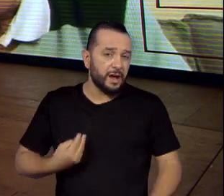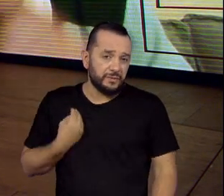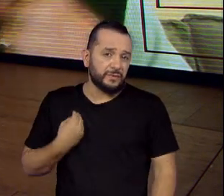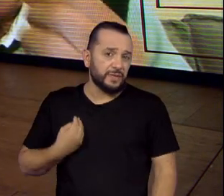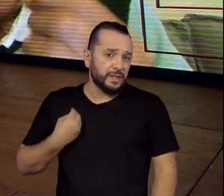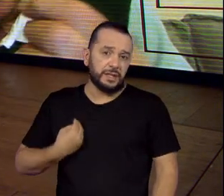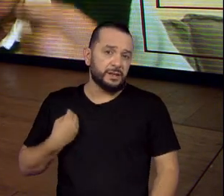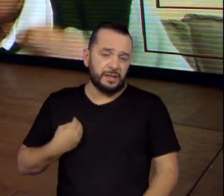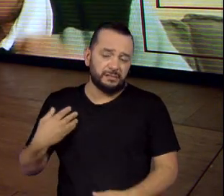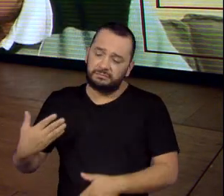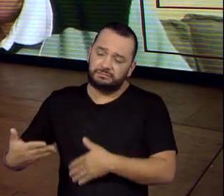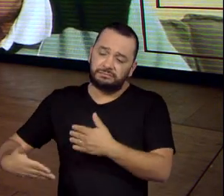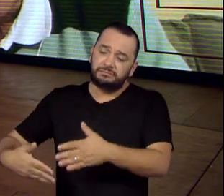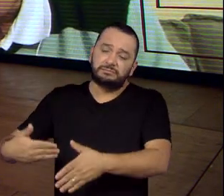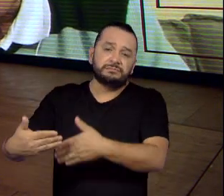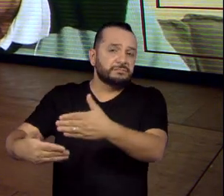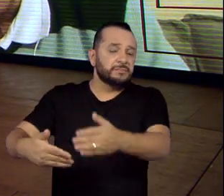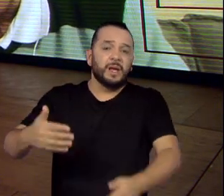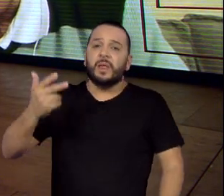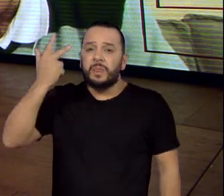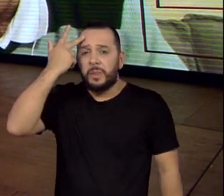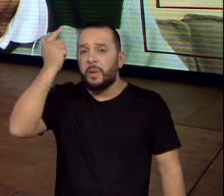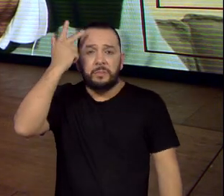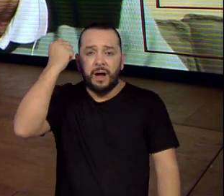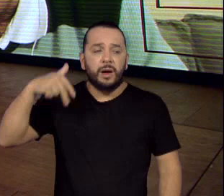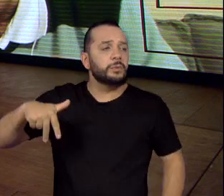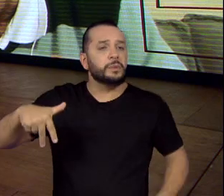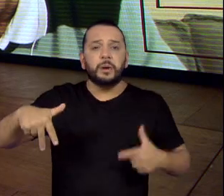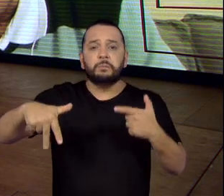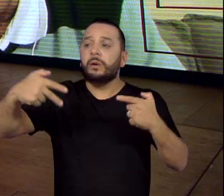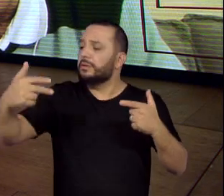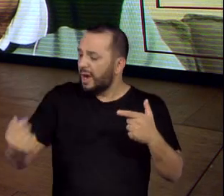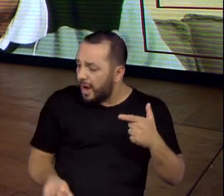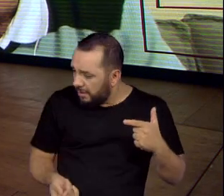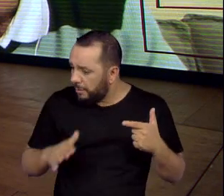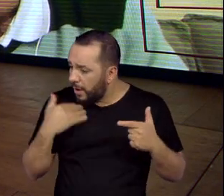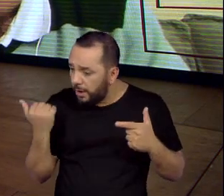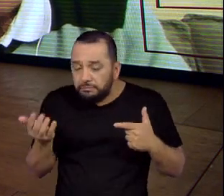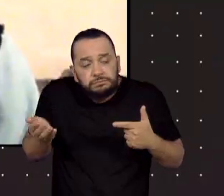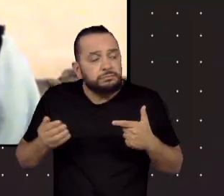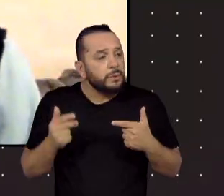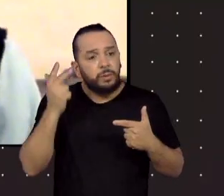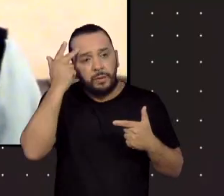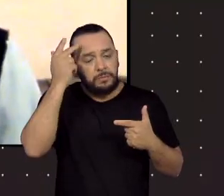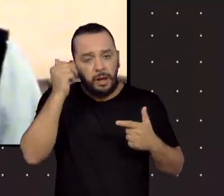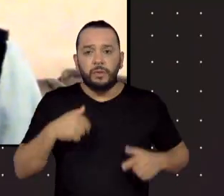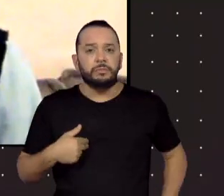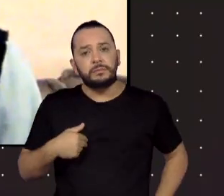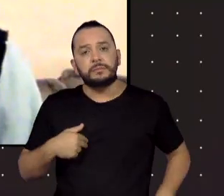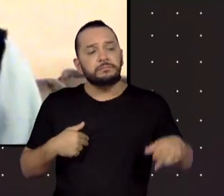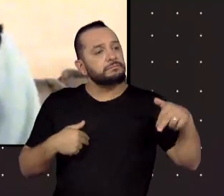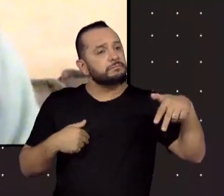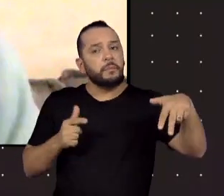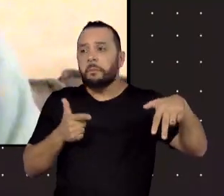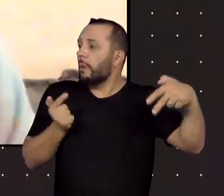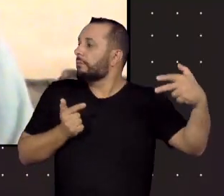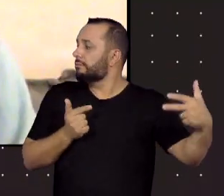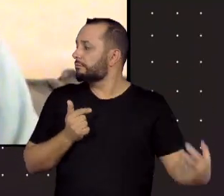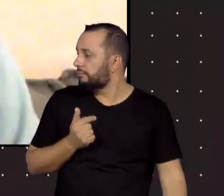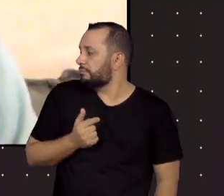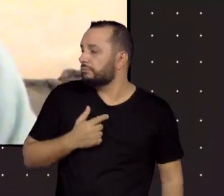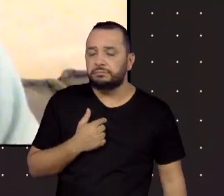realidade, de uma normalidade que se tinha transformado em anormalidade.